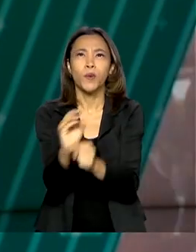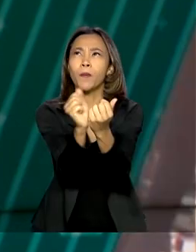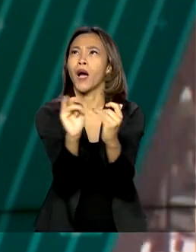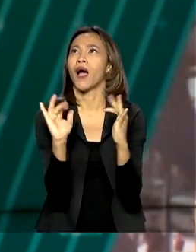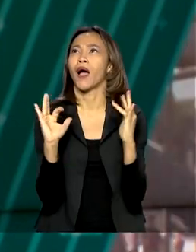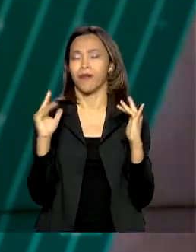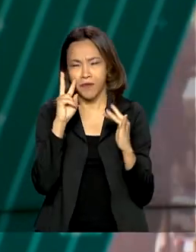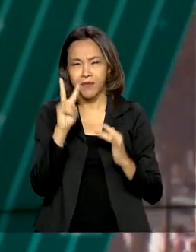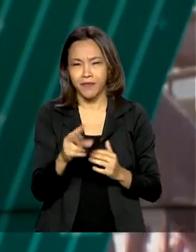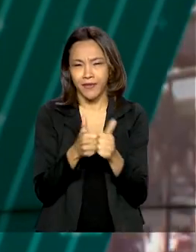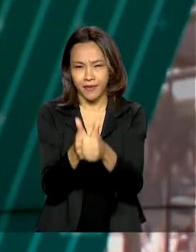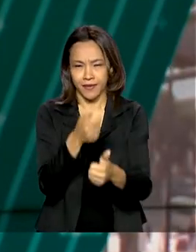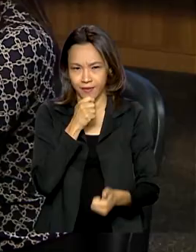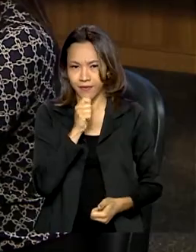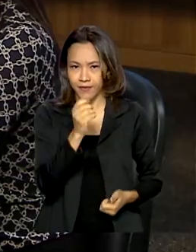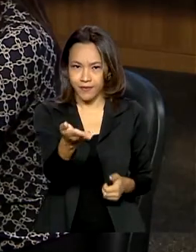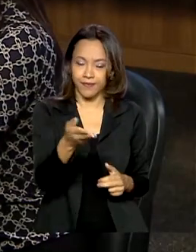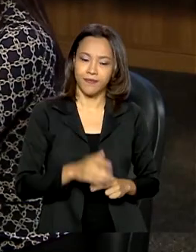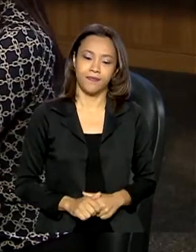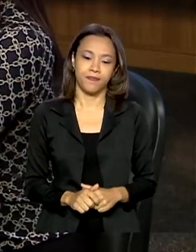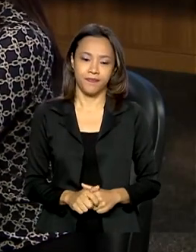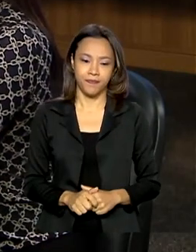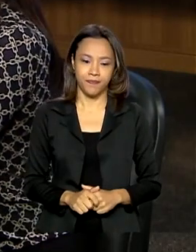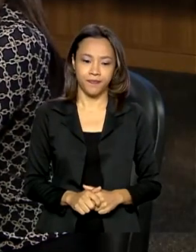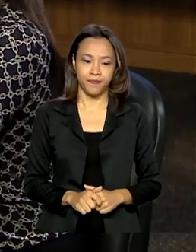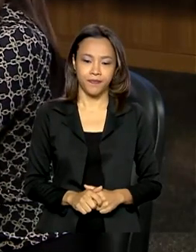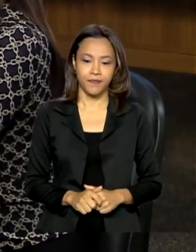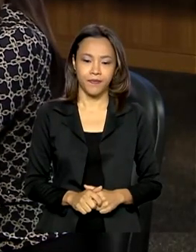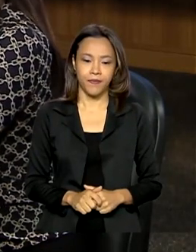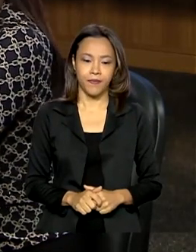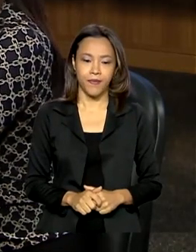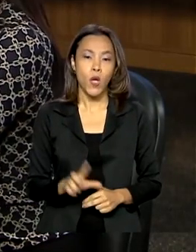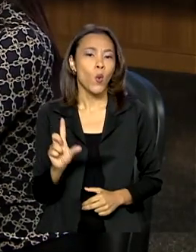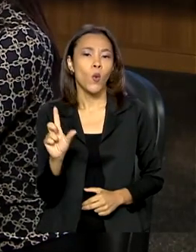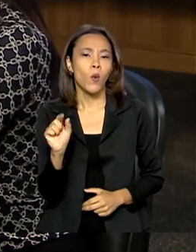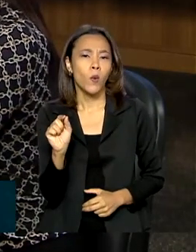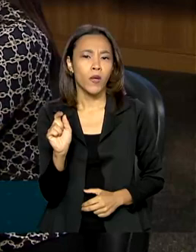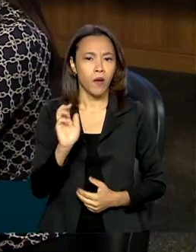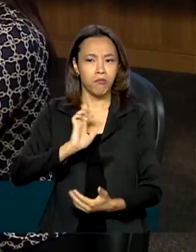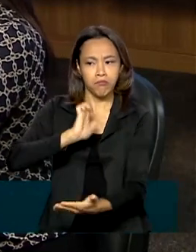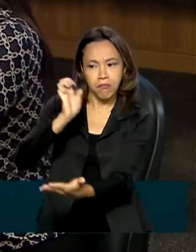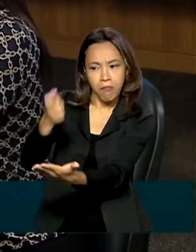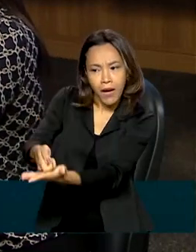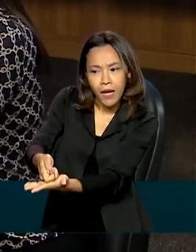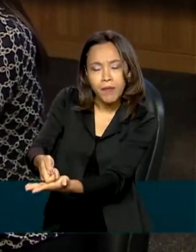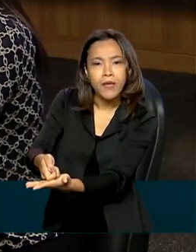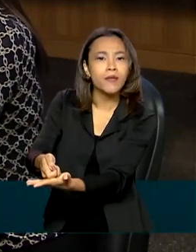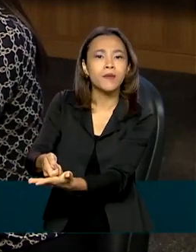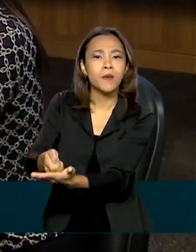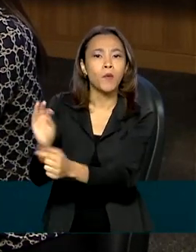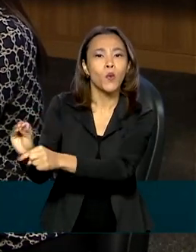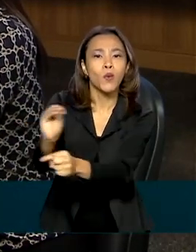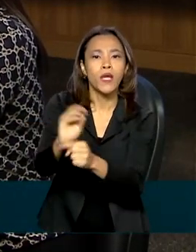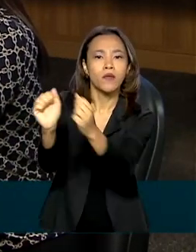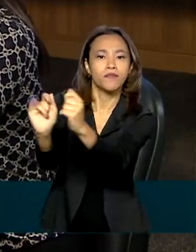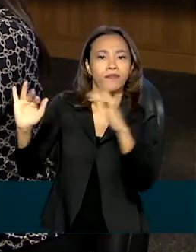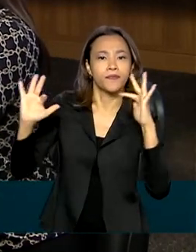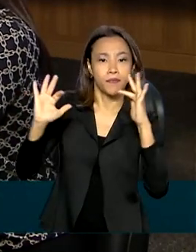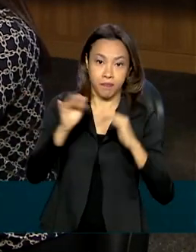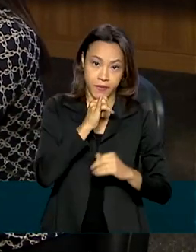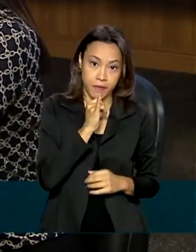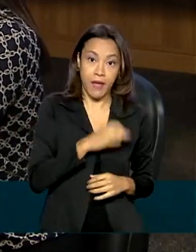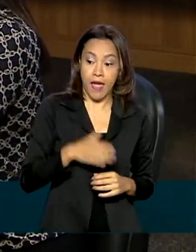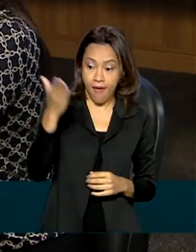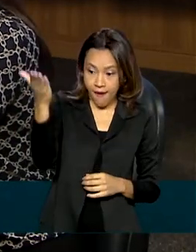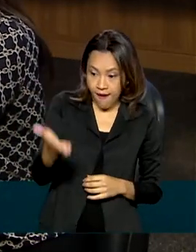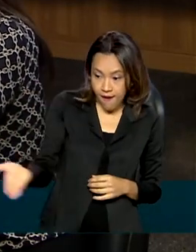conferir um pouco dessa entrevista e o que que é o pagamento pelos serviços ambientais é você remunerar aquele